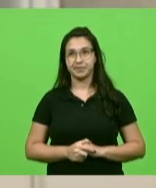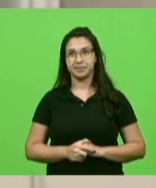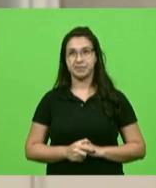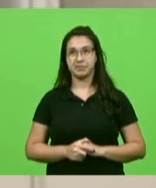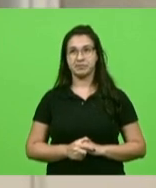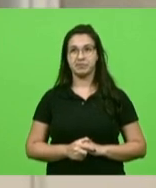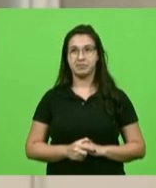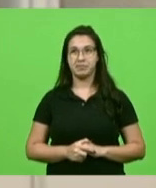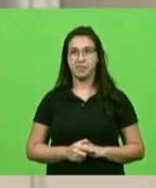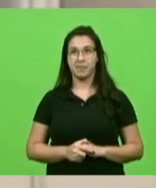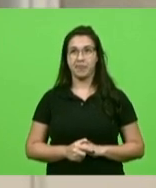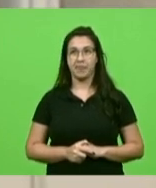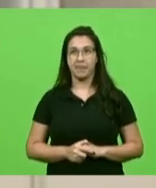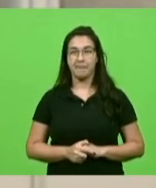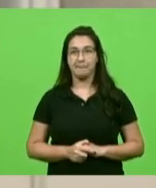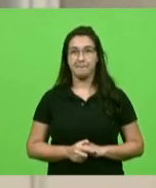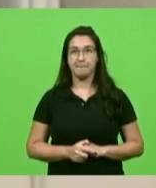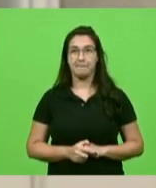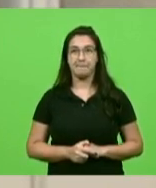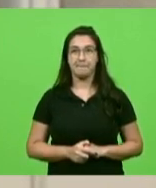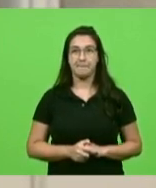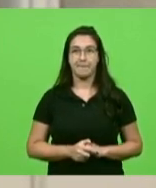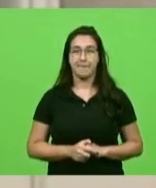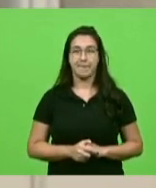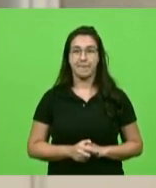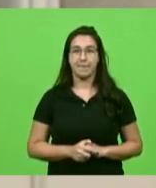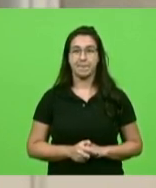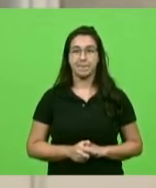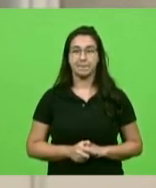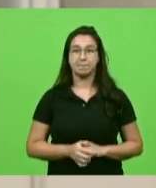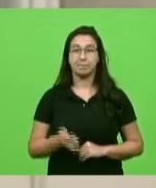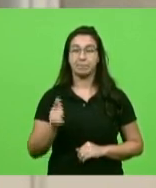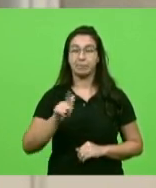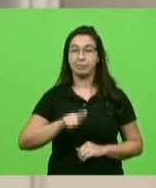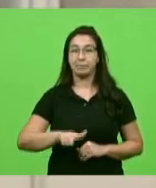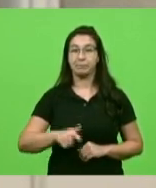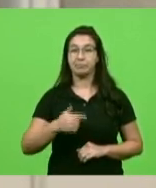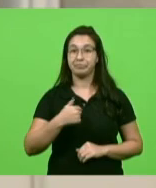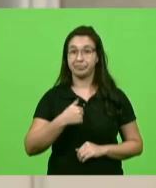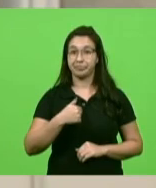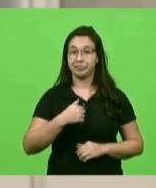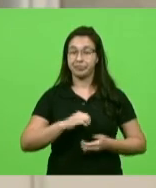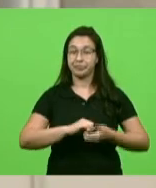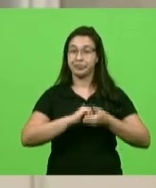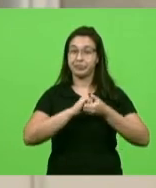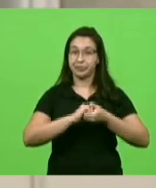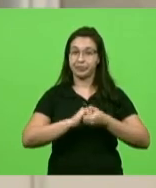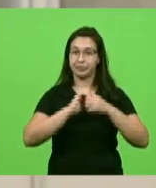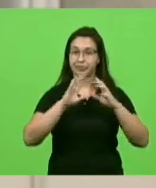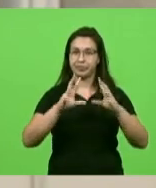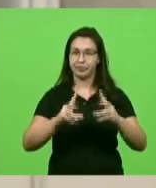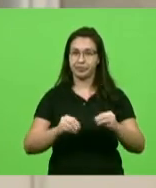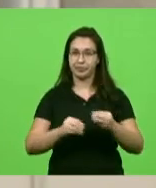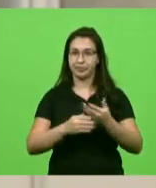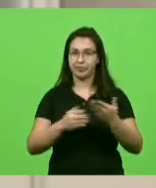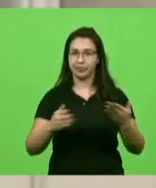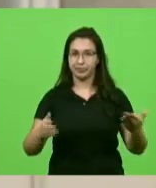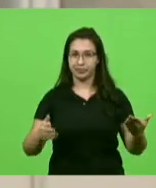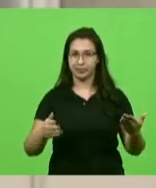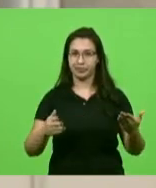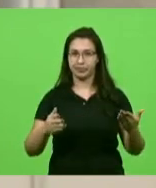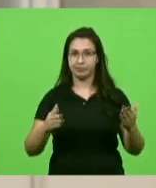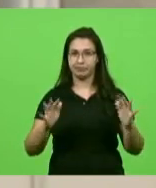E aí e também estendo meu cumprimento a todos aqueles que